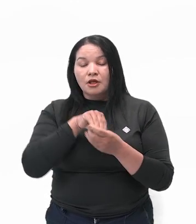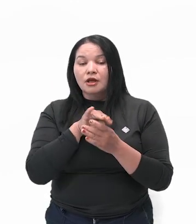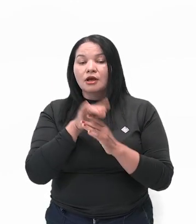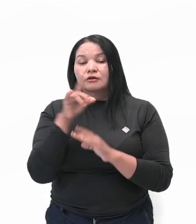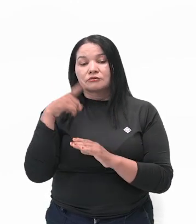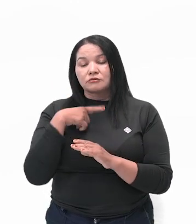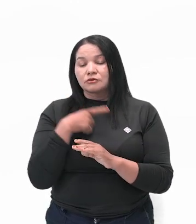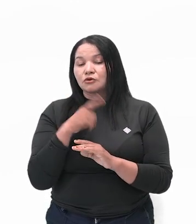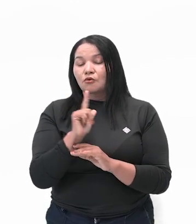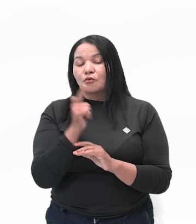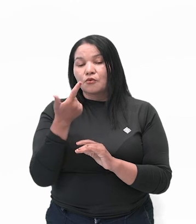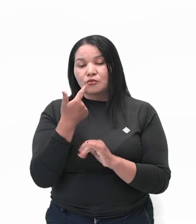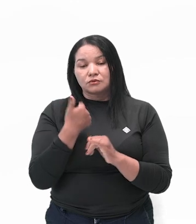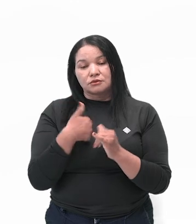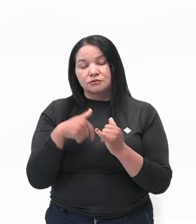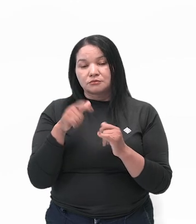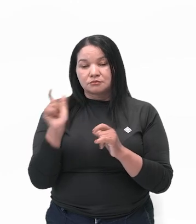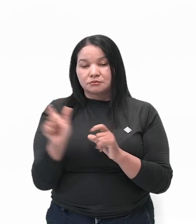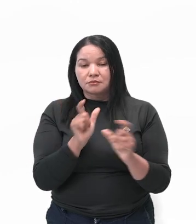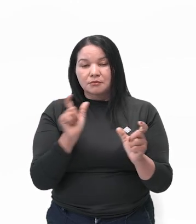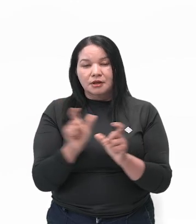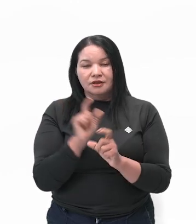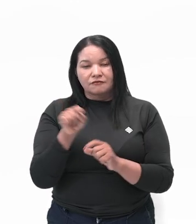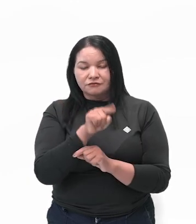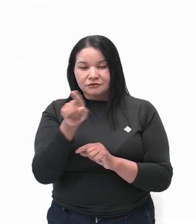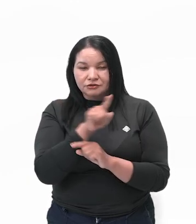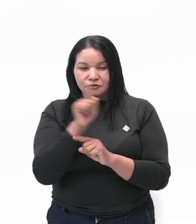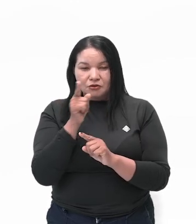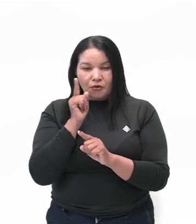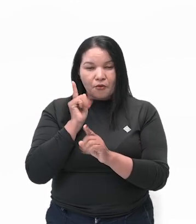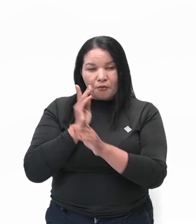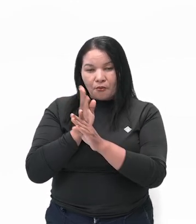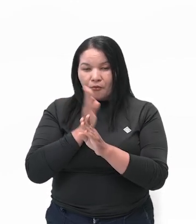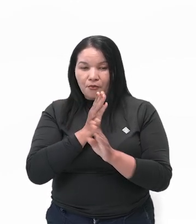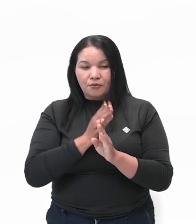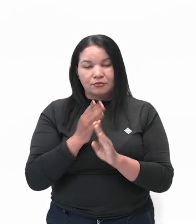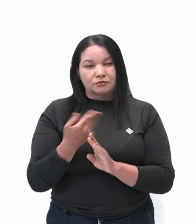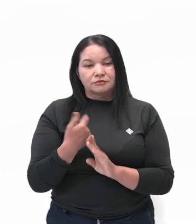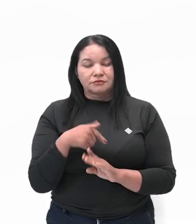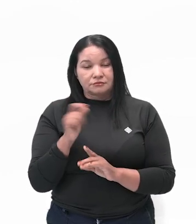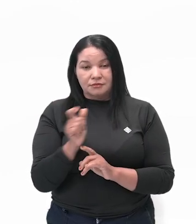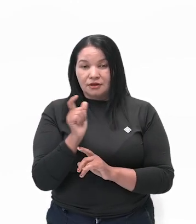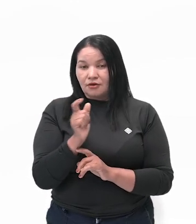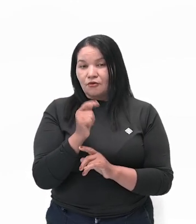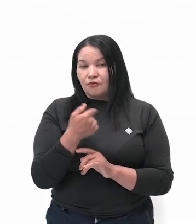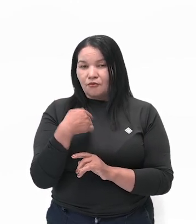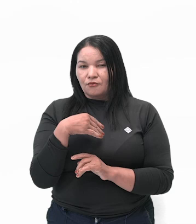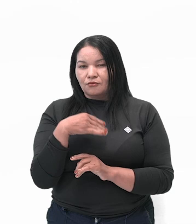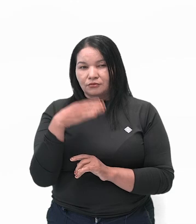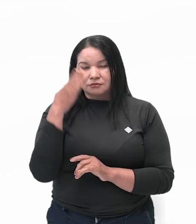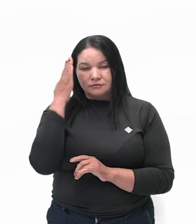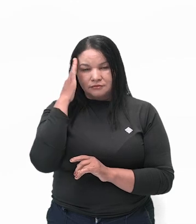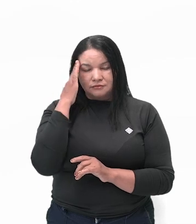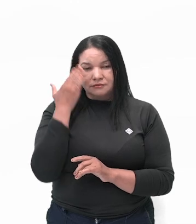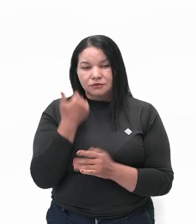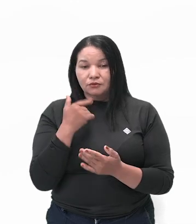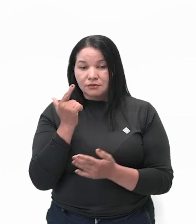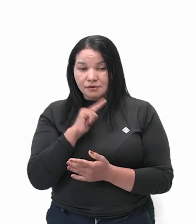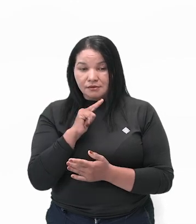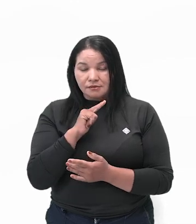palavras. Será que vocês conseguem identificar quais são essas palavras? Nós temos aí, ó,